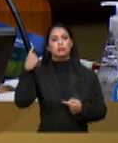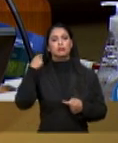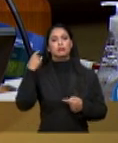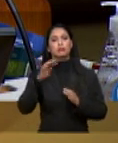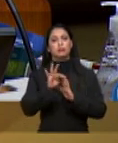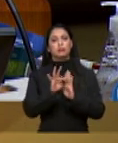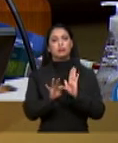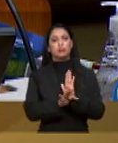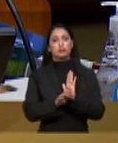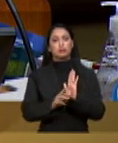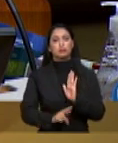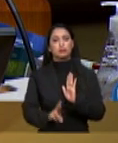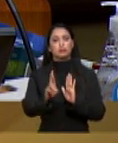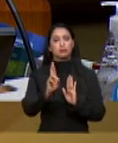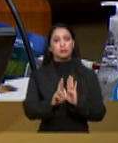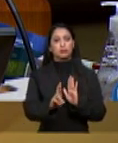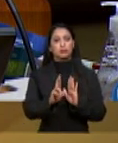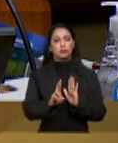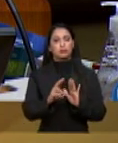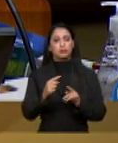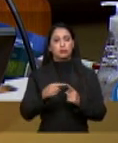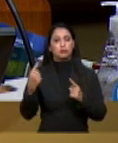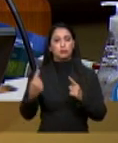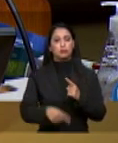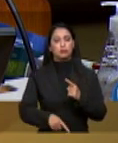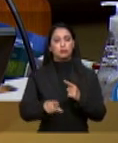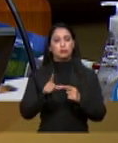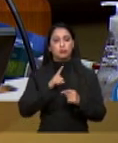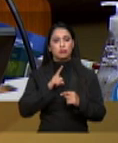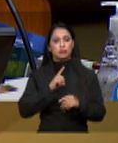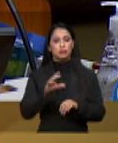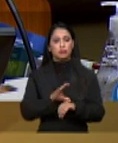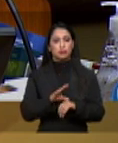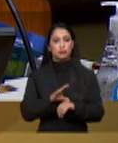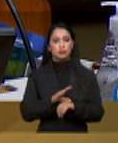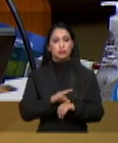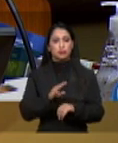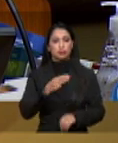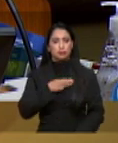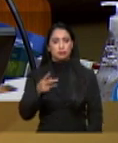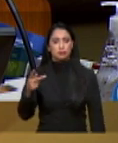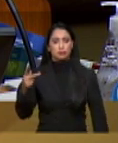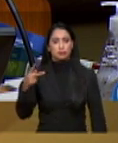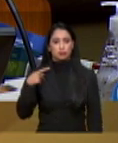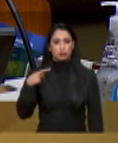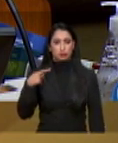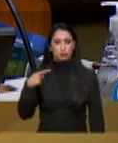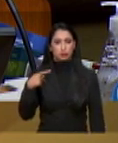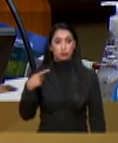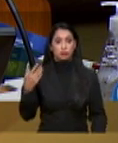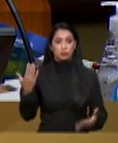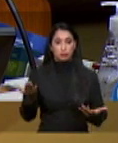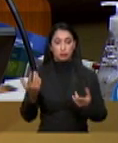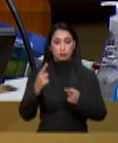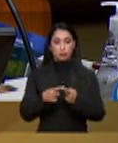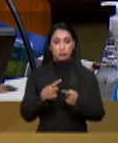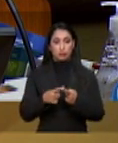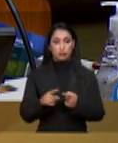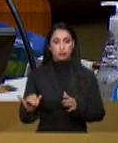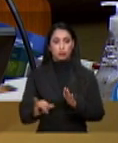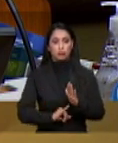porém, representasse empecilho ao munus constitucional do Ministério Público. Isso porque a